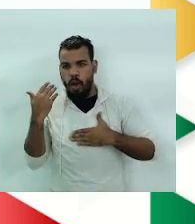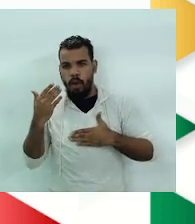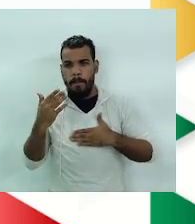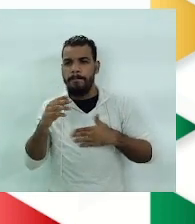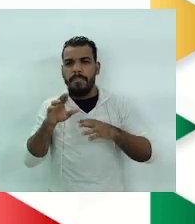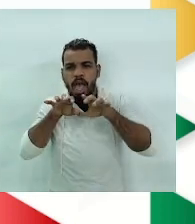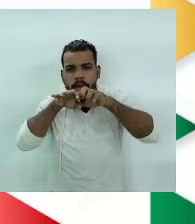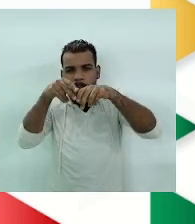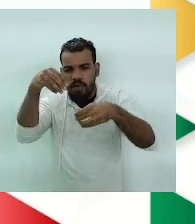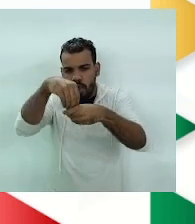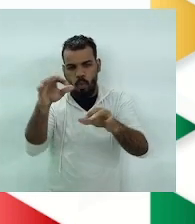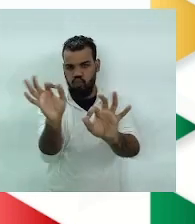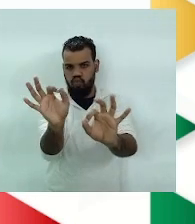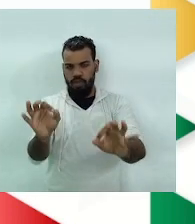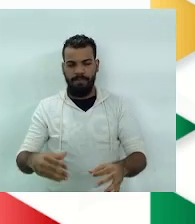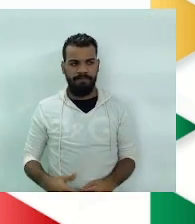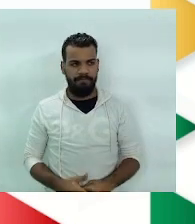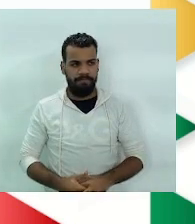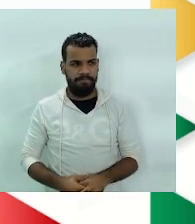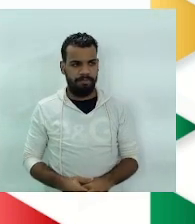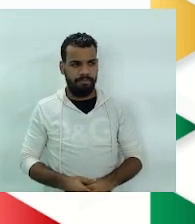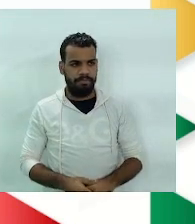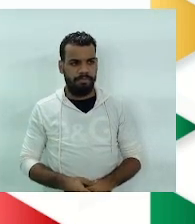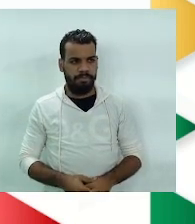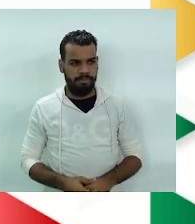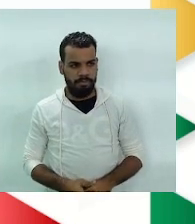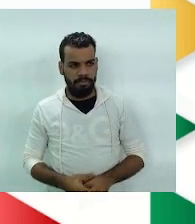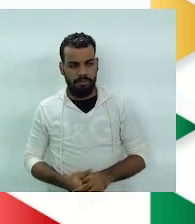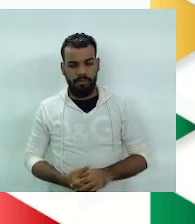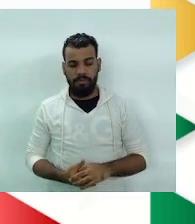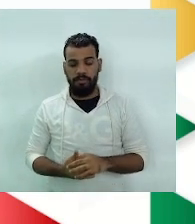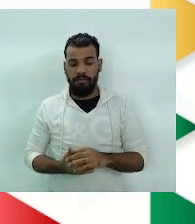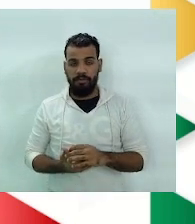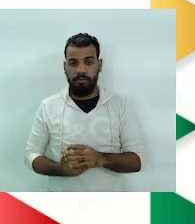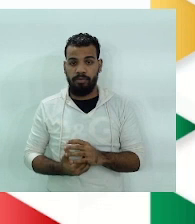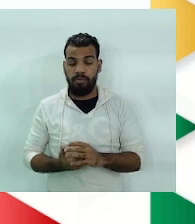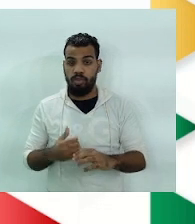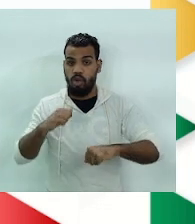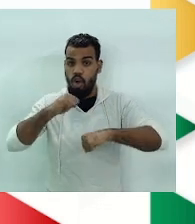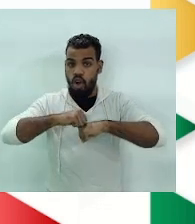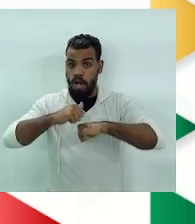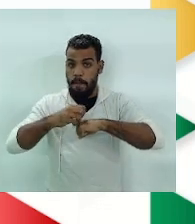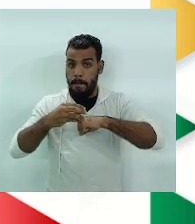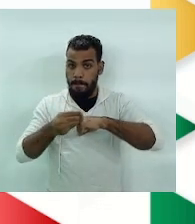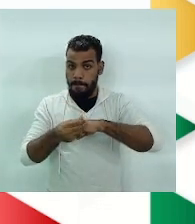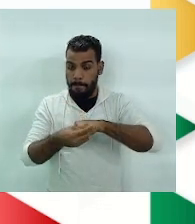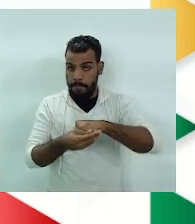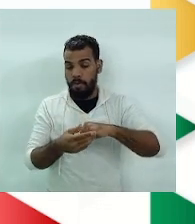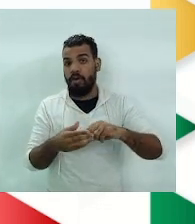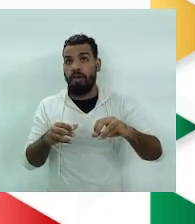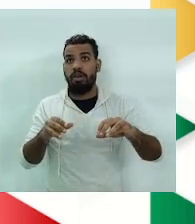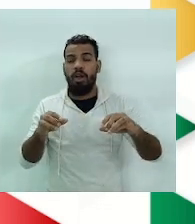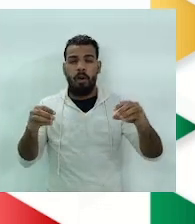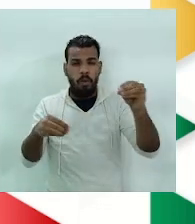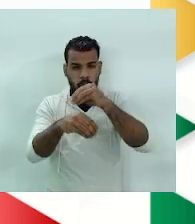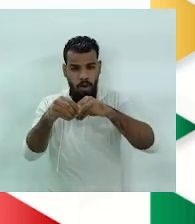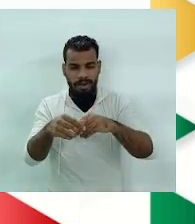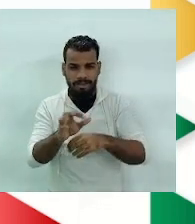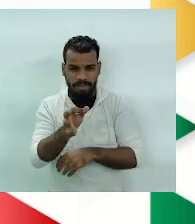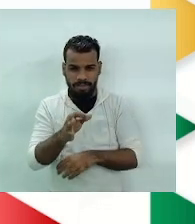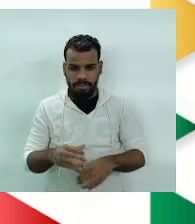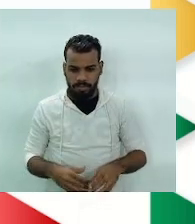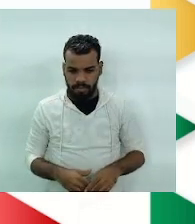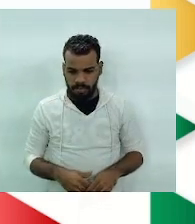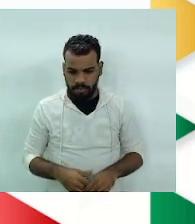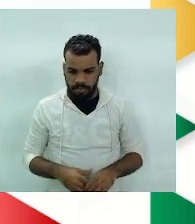vulcânicas. Vamos lá. As rochas sedimentares são produtos do intemperismo, tá certo? Vamos